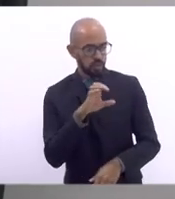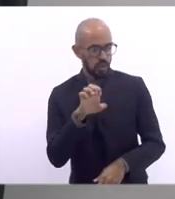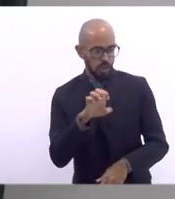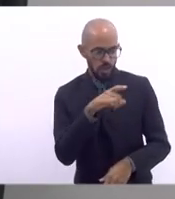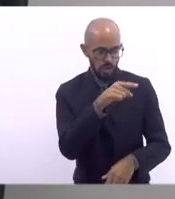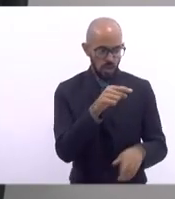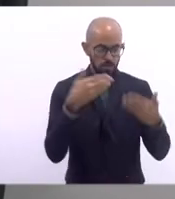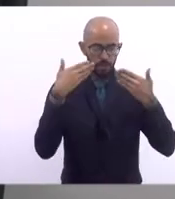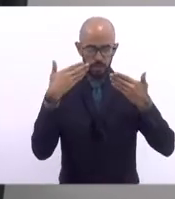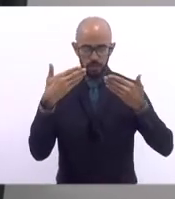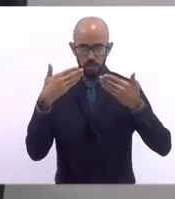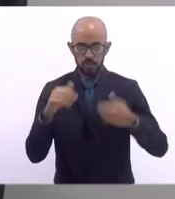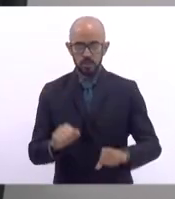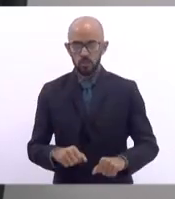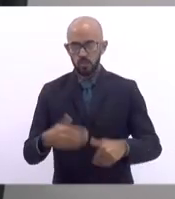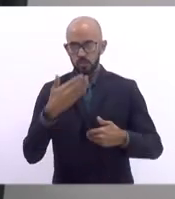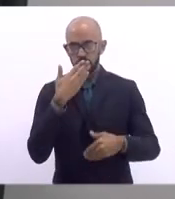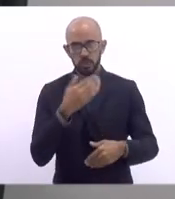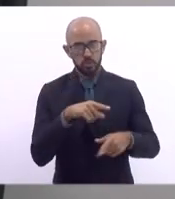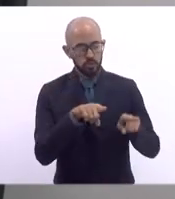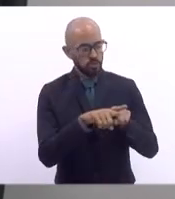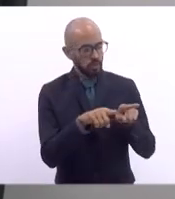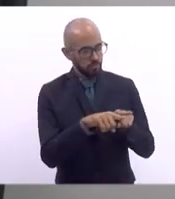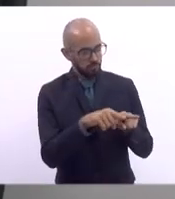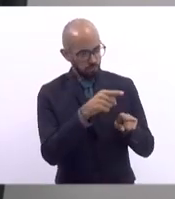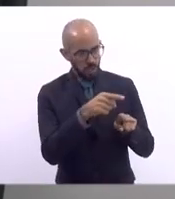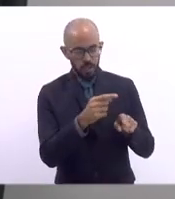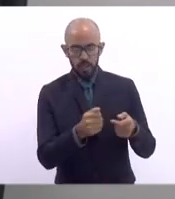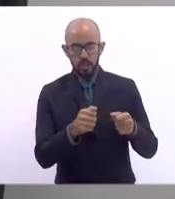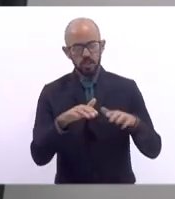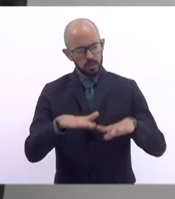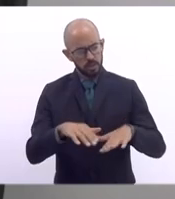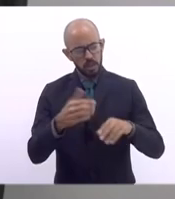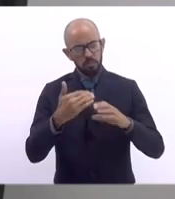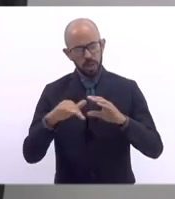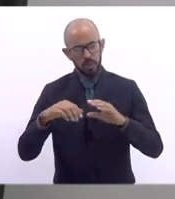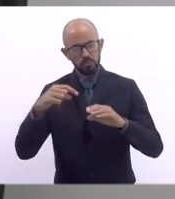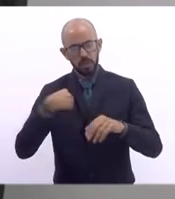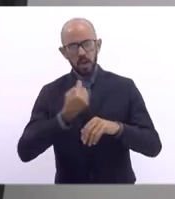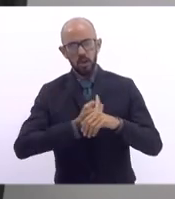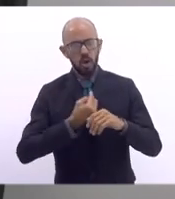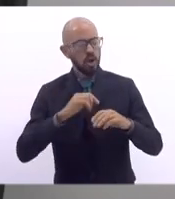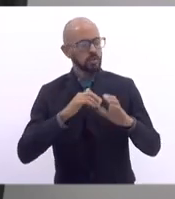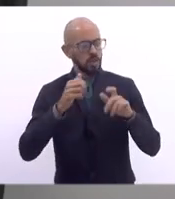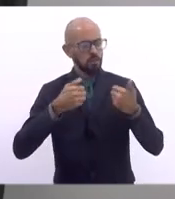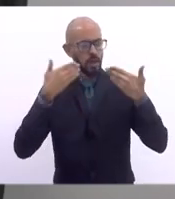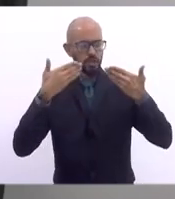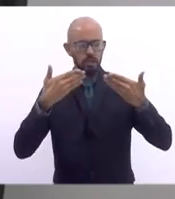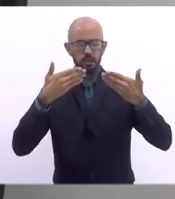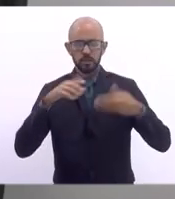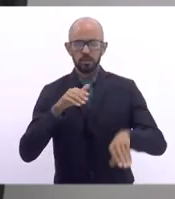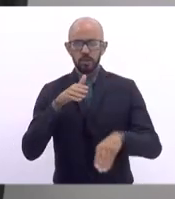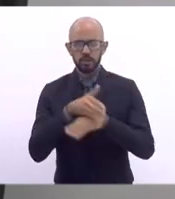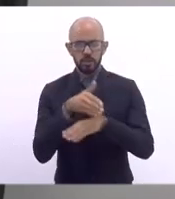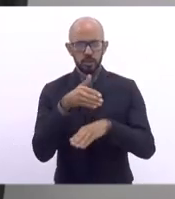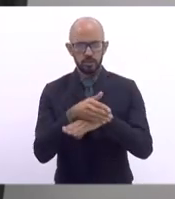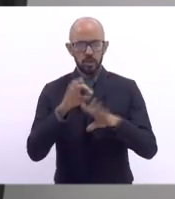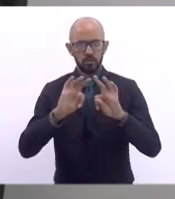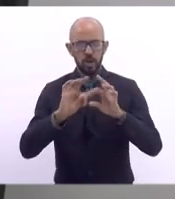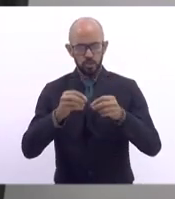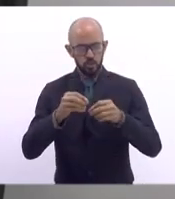apresentação já solicitando que deixa apresentação aqui para ser acessar e